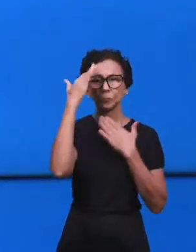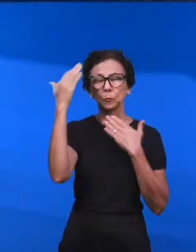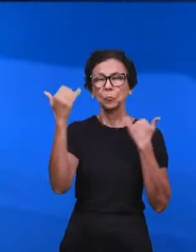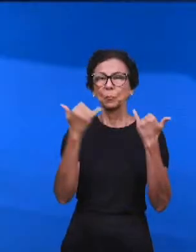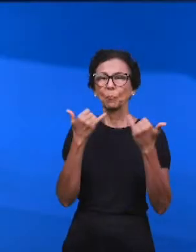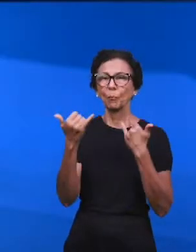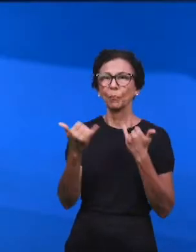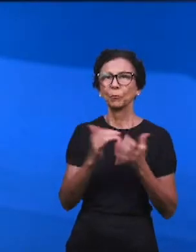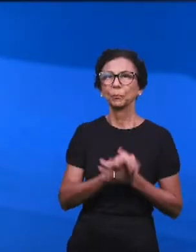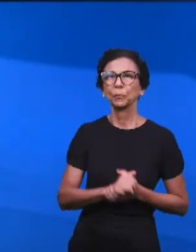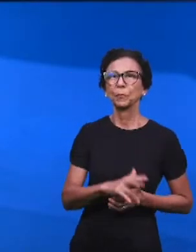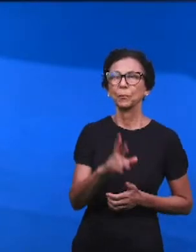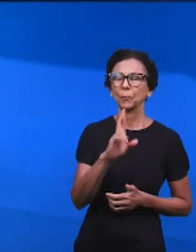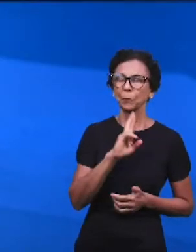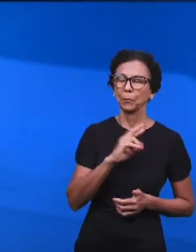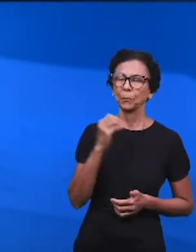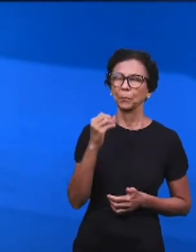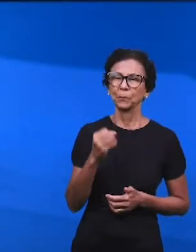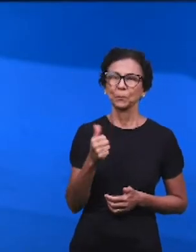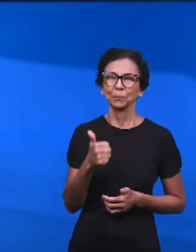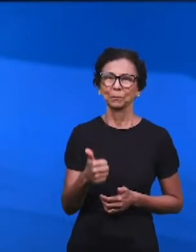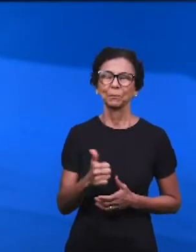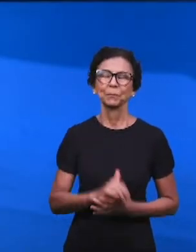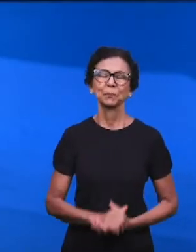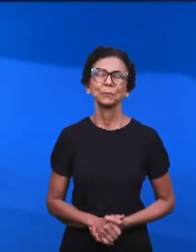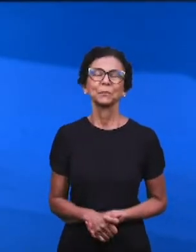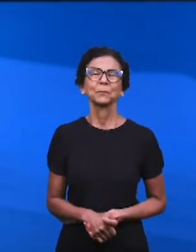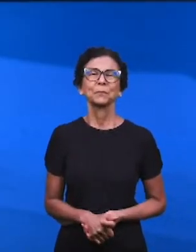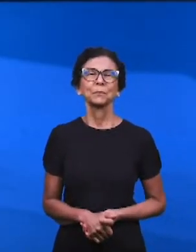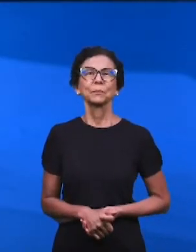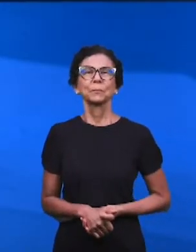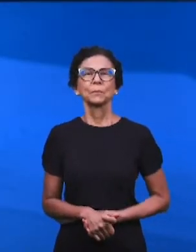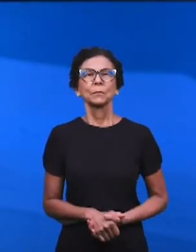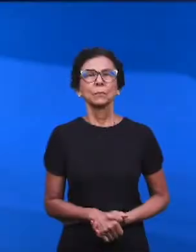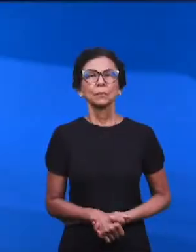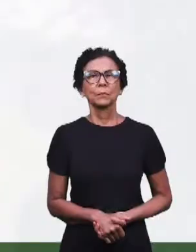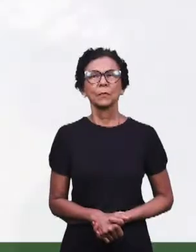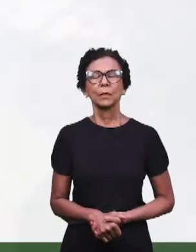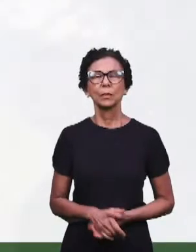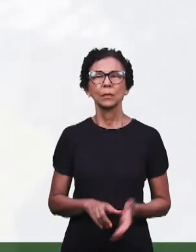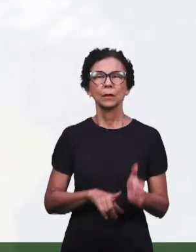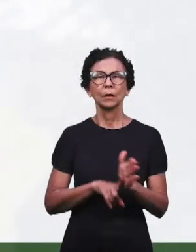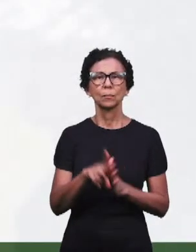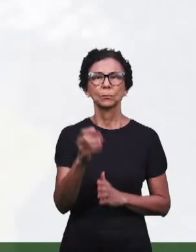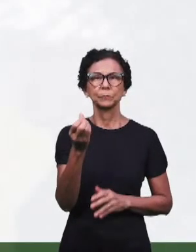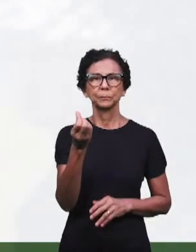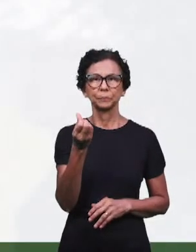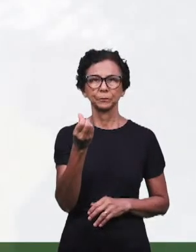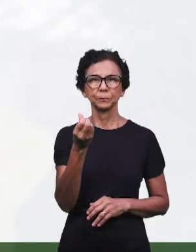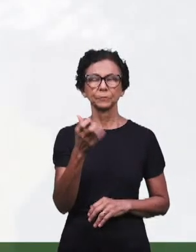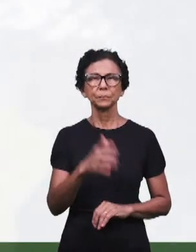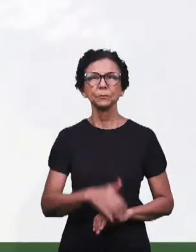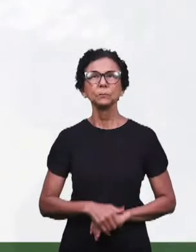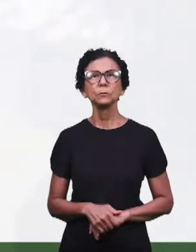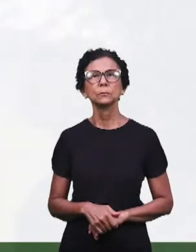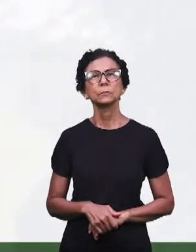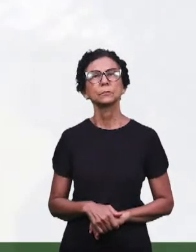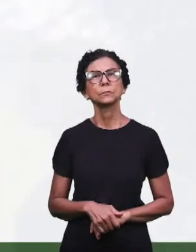Obrigado. Amém, irmãos? Vamos para a sexta pergunta agora, né? A sexta pergunta diz assim, lendo Tiago, capítulo 2, verso